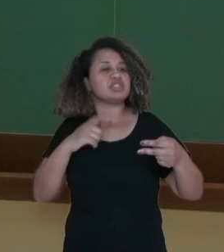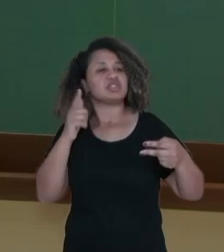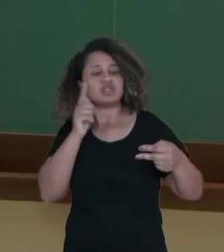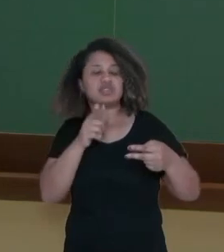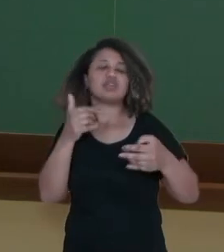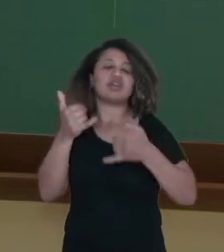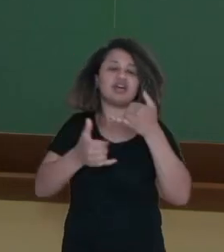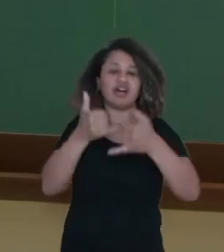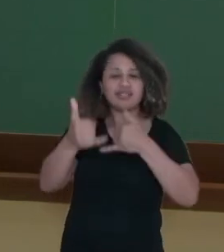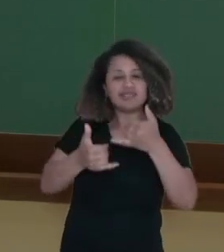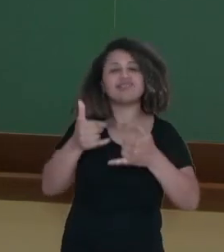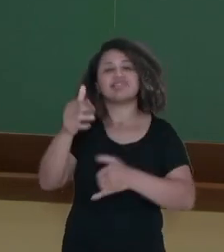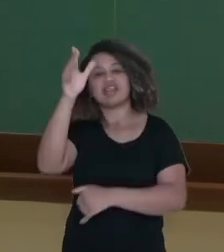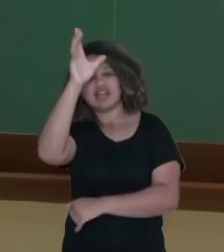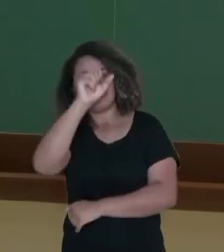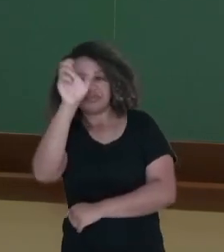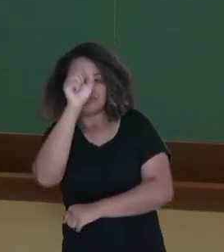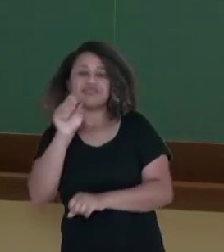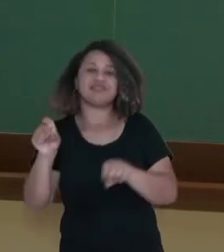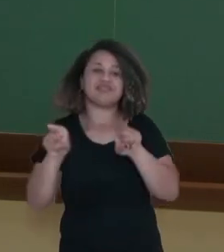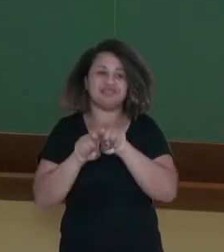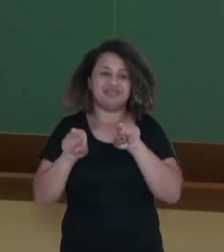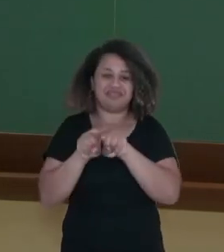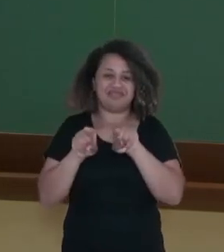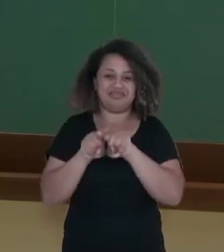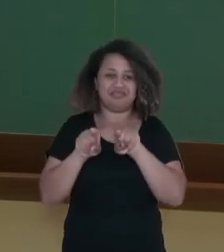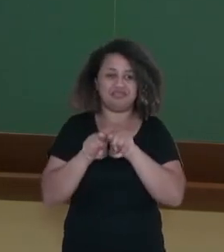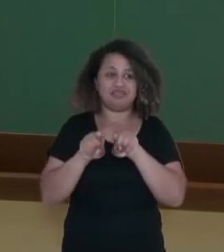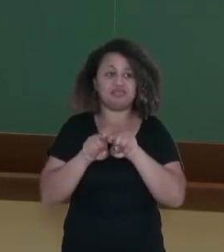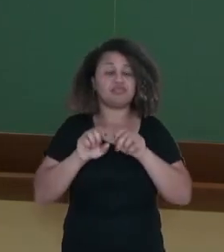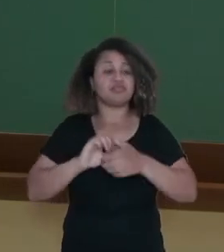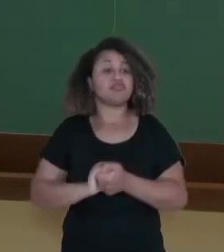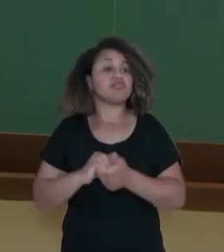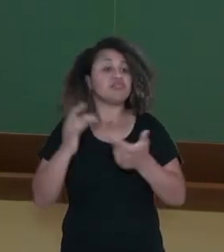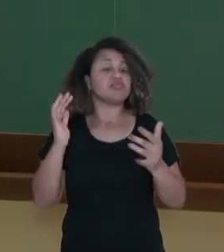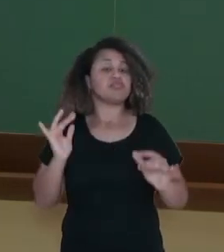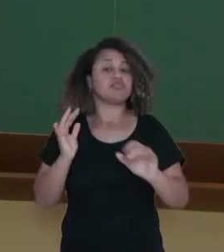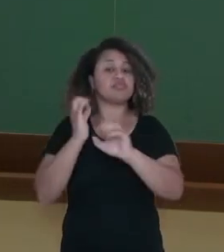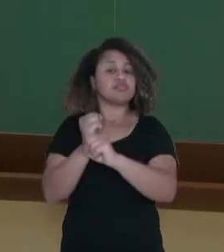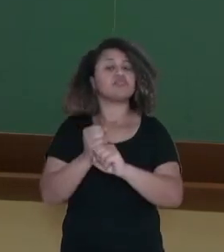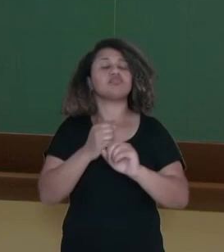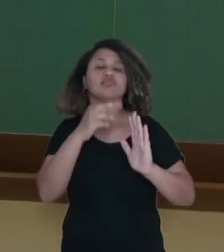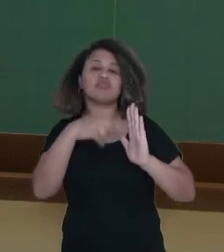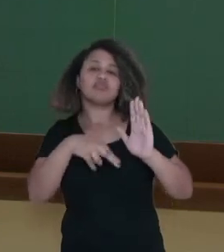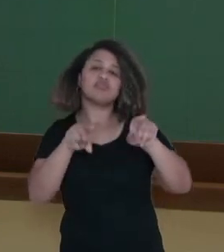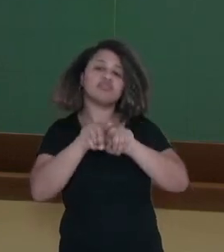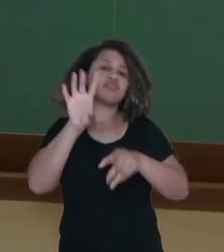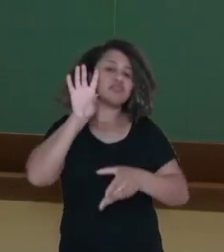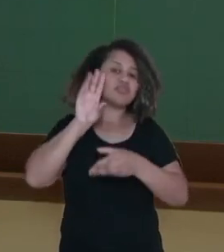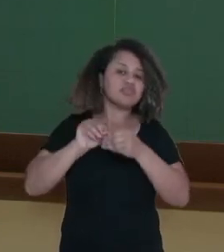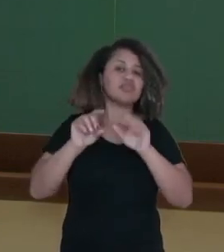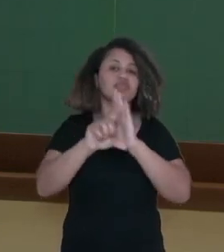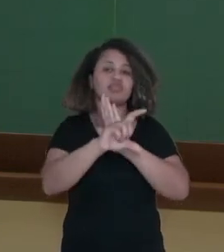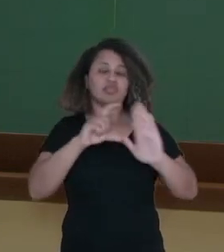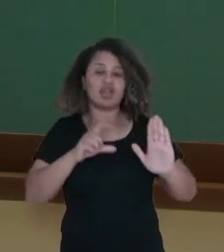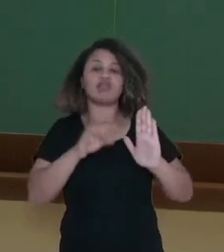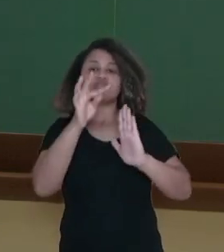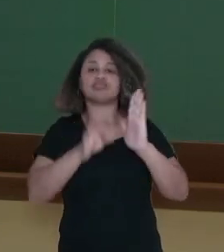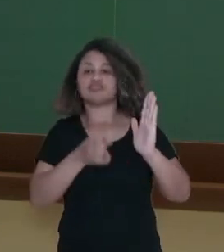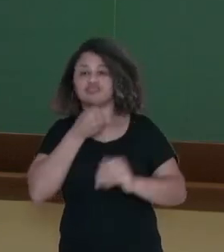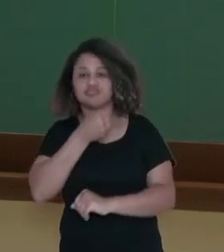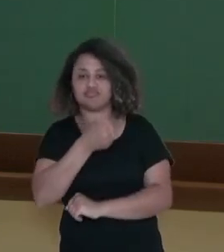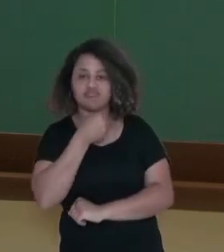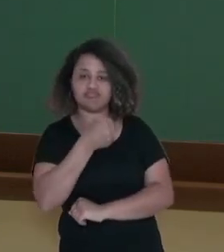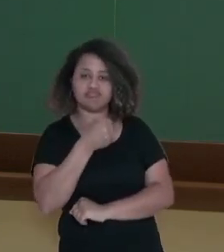se divertir, aprender brincando também. Então, lemos, interpretamos e discutimos trecho de uma